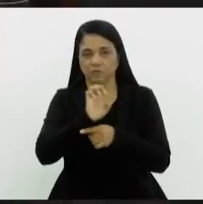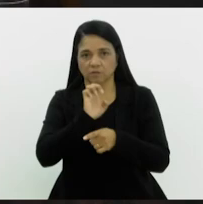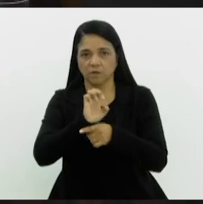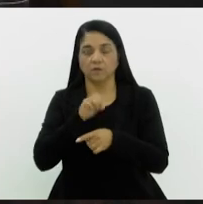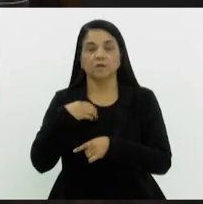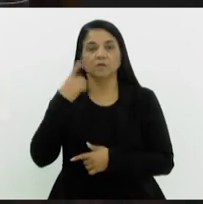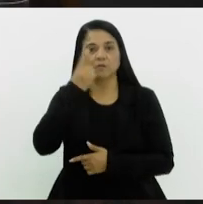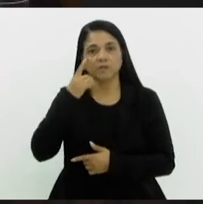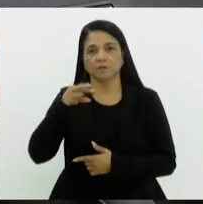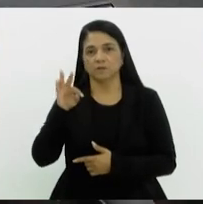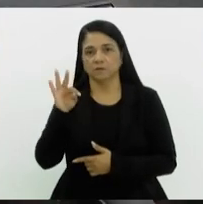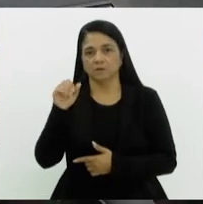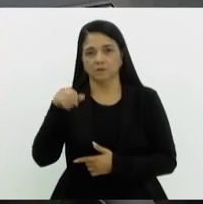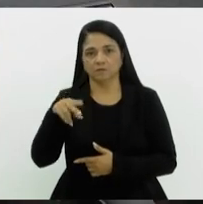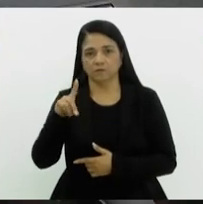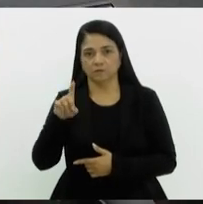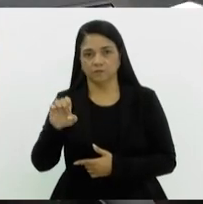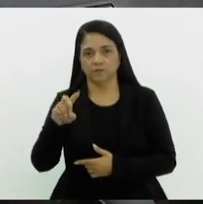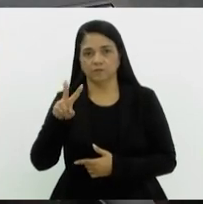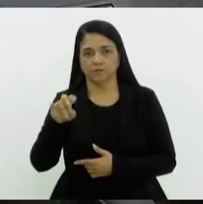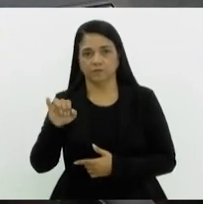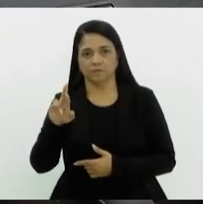Tandy Vieira.